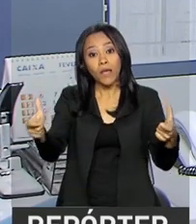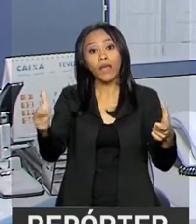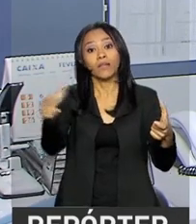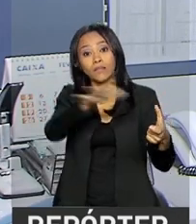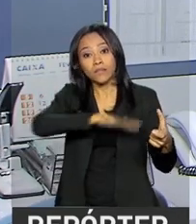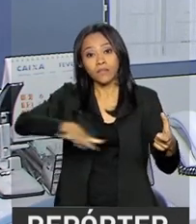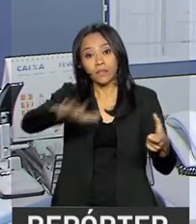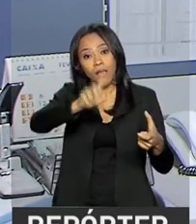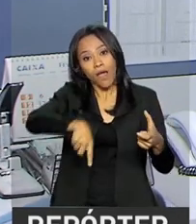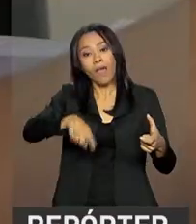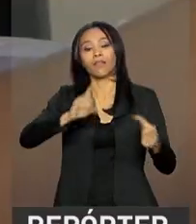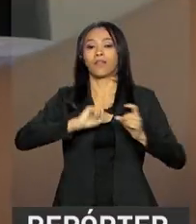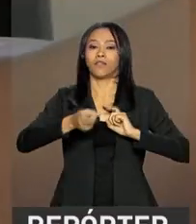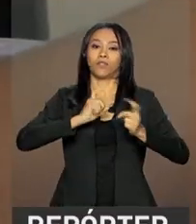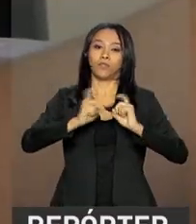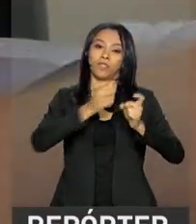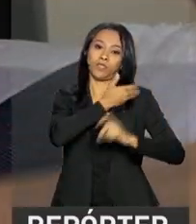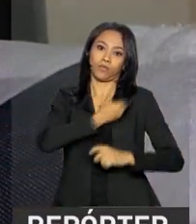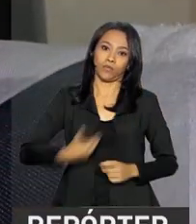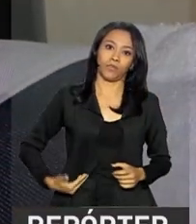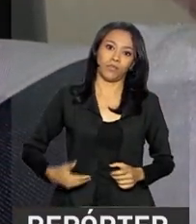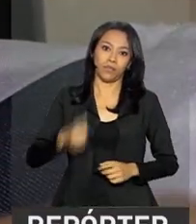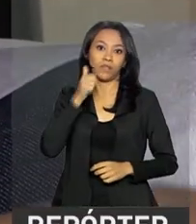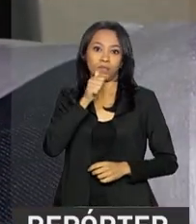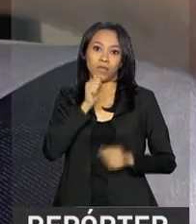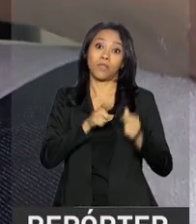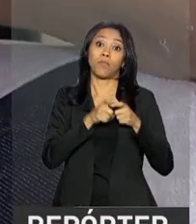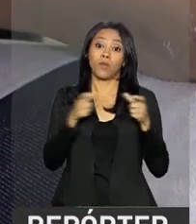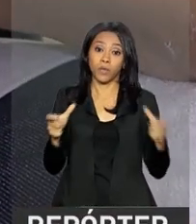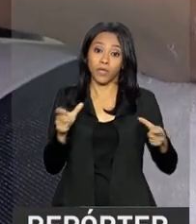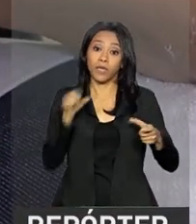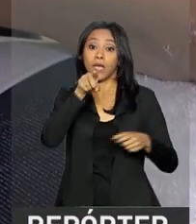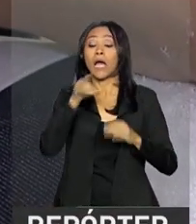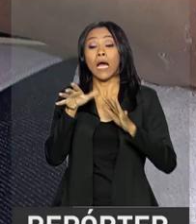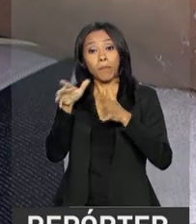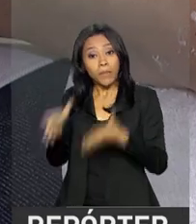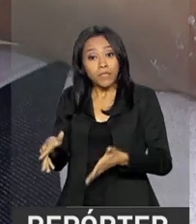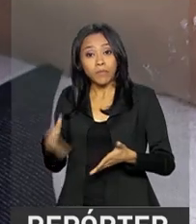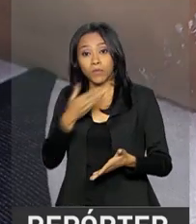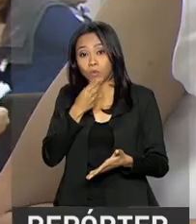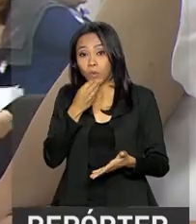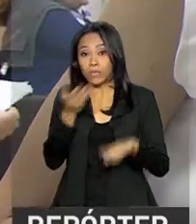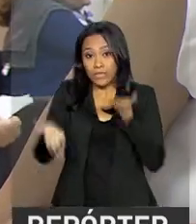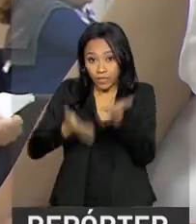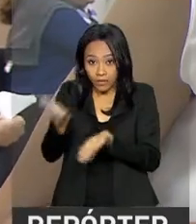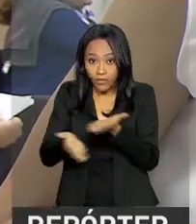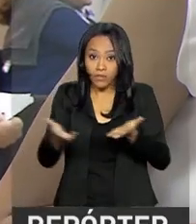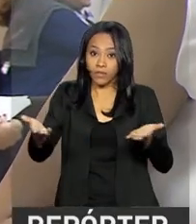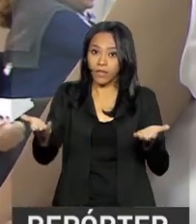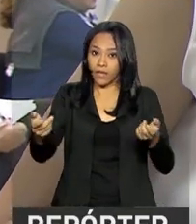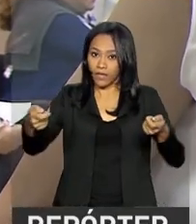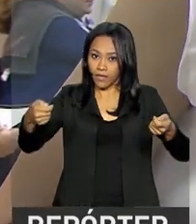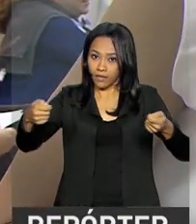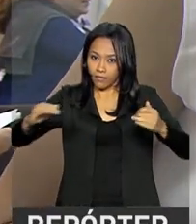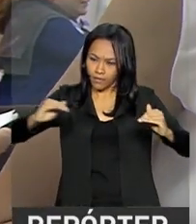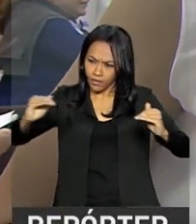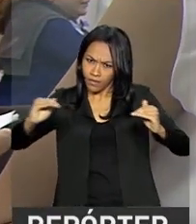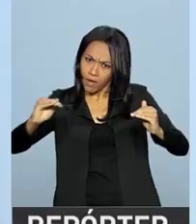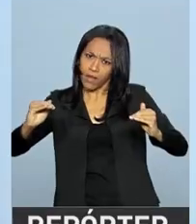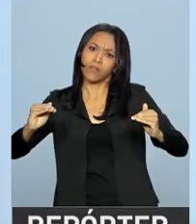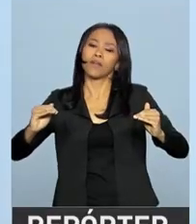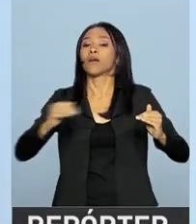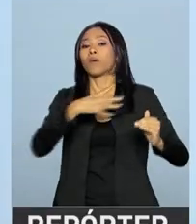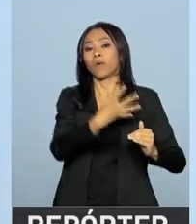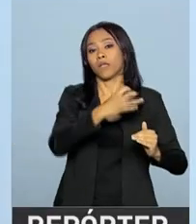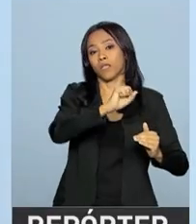a administração pública. No setor de serviços, a participação de homens e mulheres é equilibrada, 48% feminina